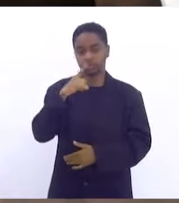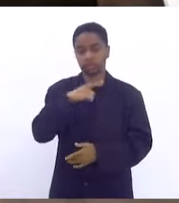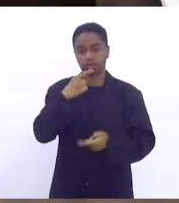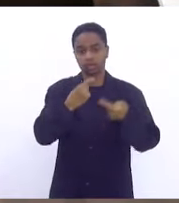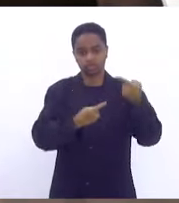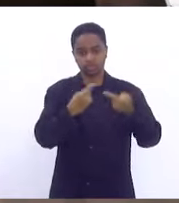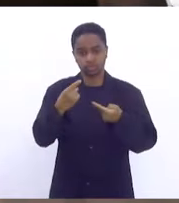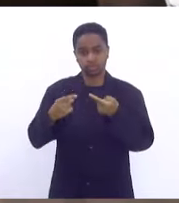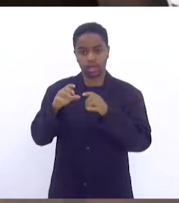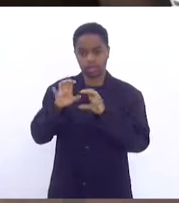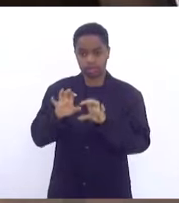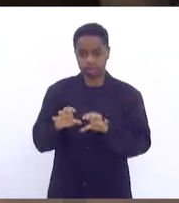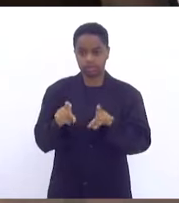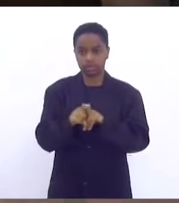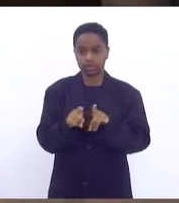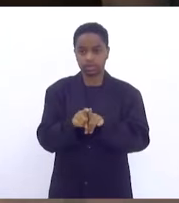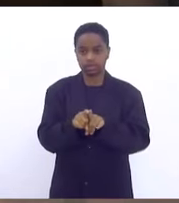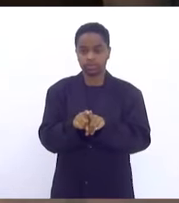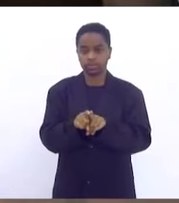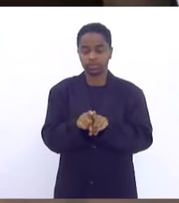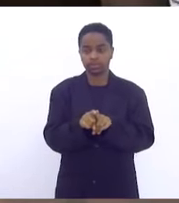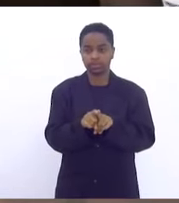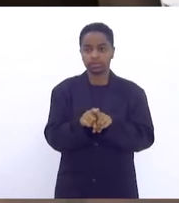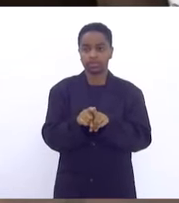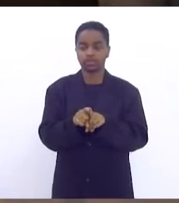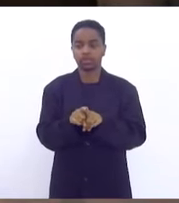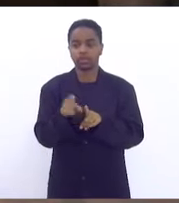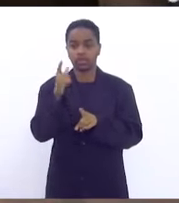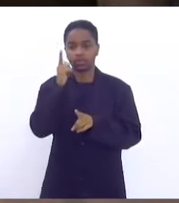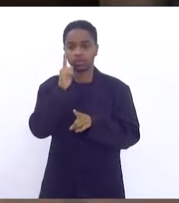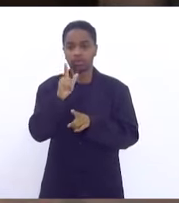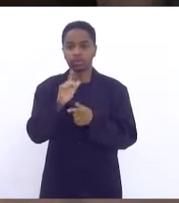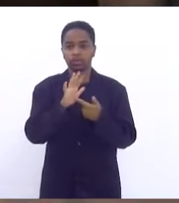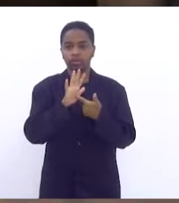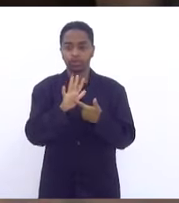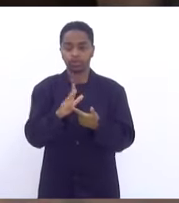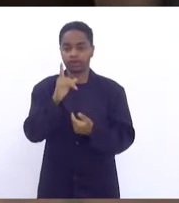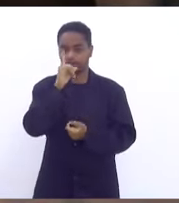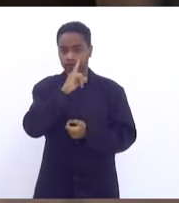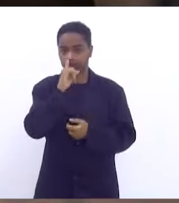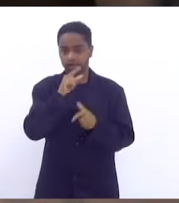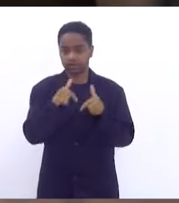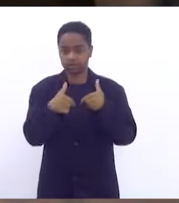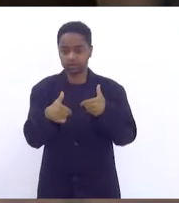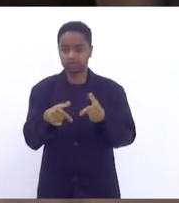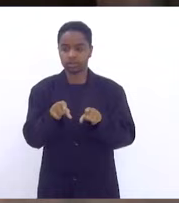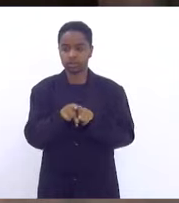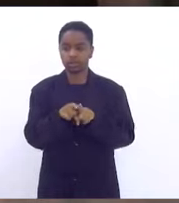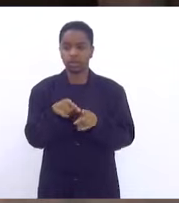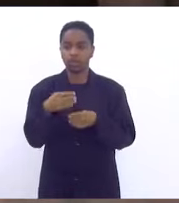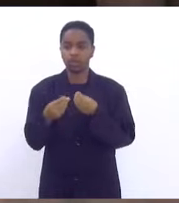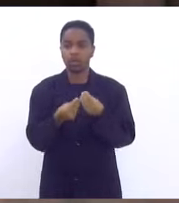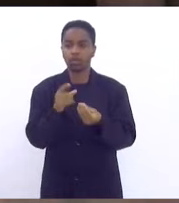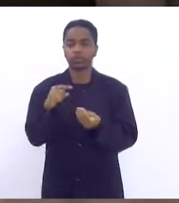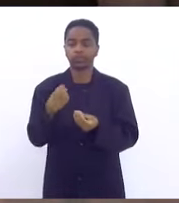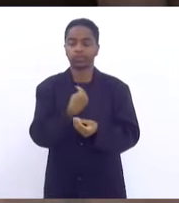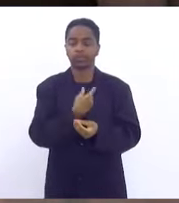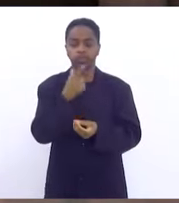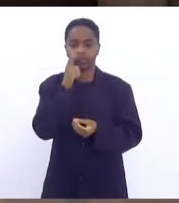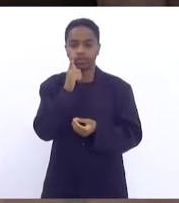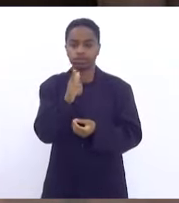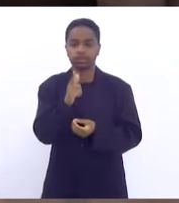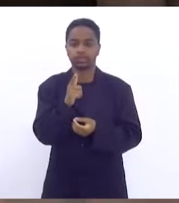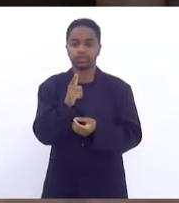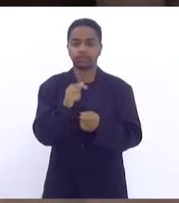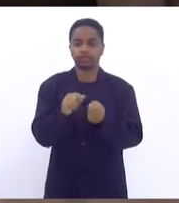como essa possam trazer à tona o déficit operacional e as medidas que a gente pode tomar. Daí